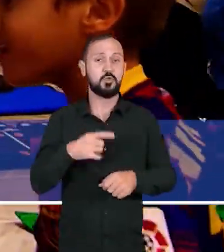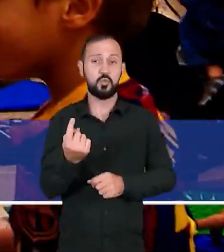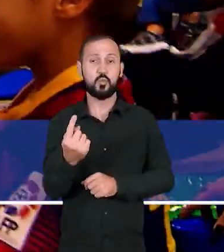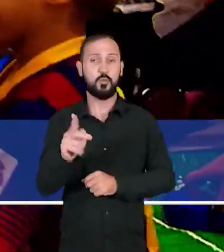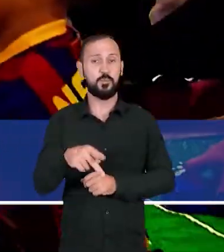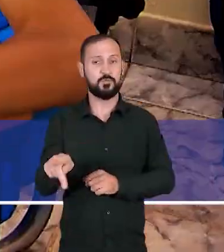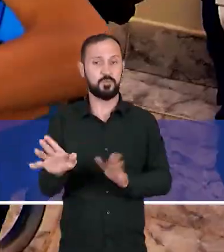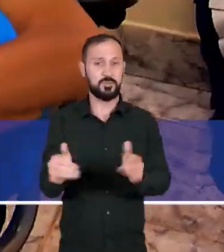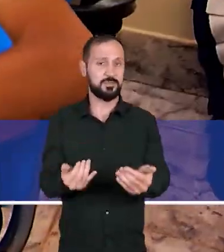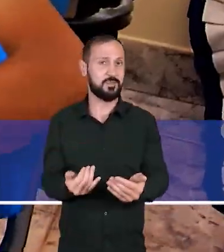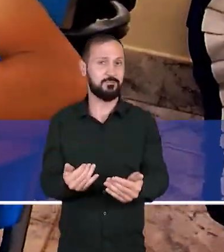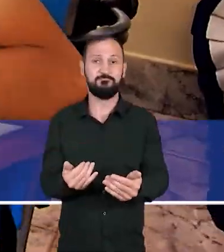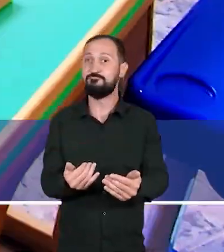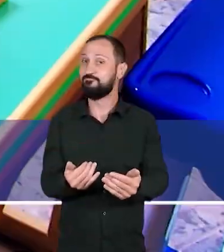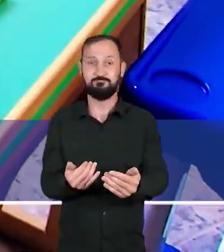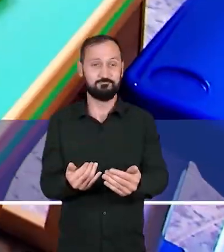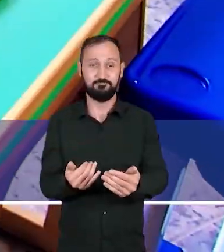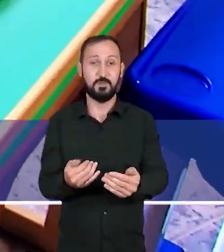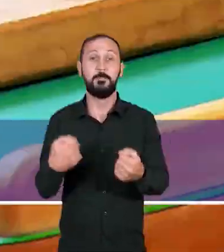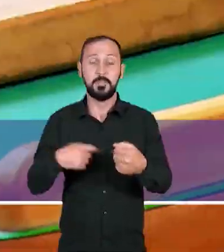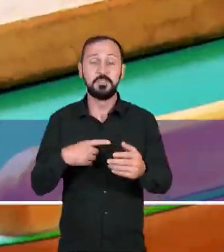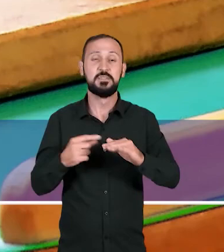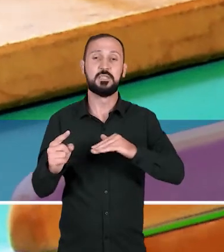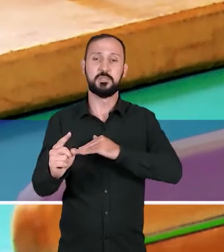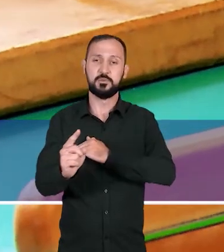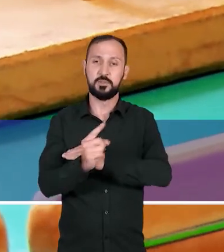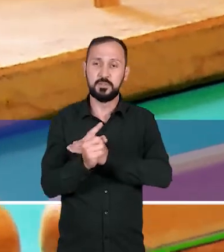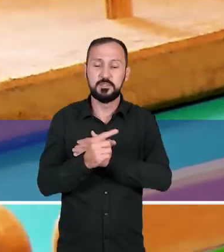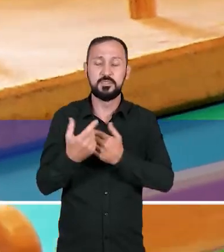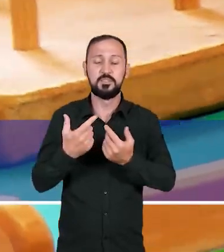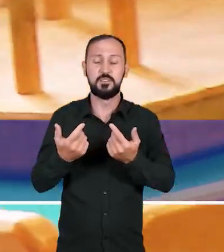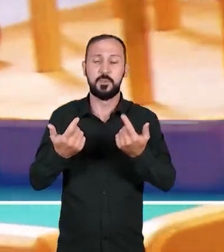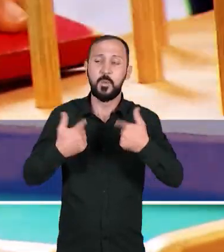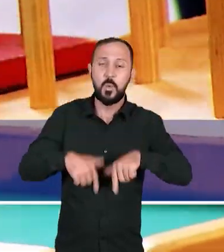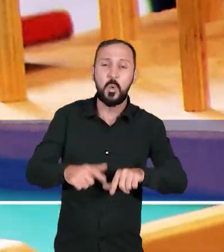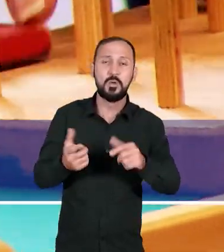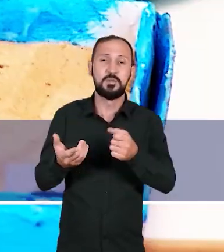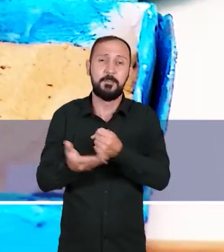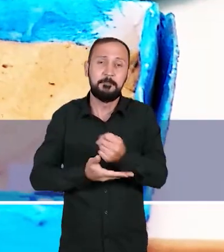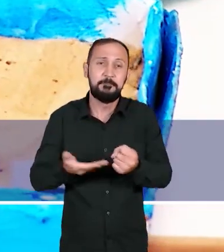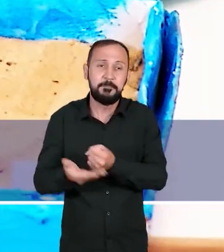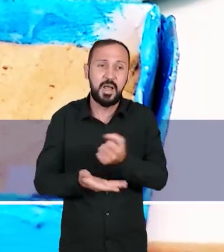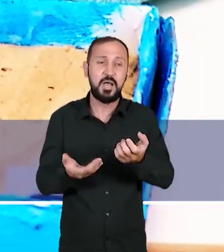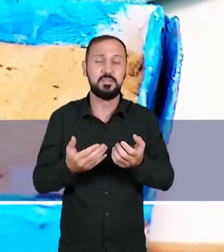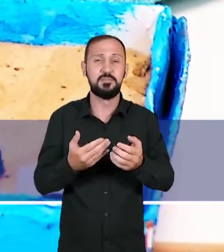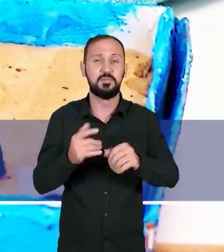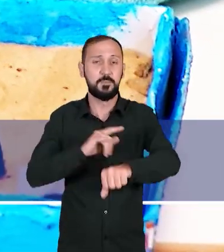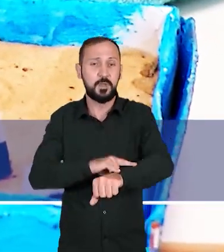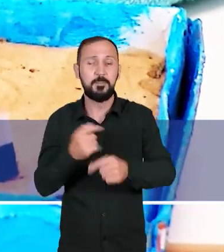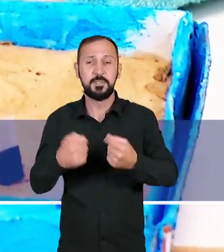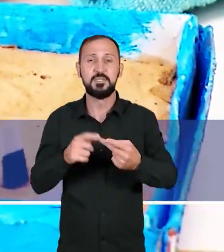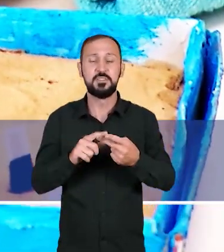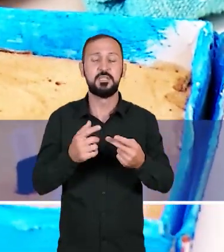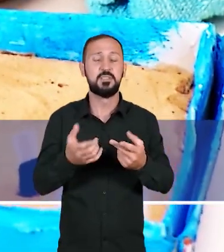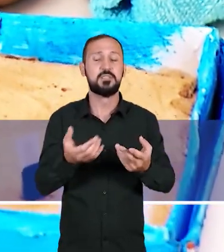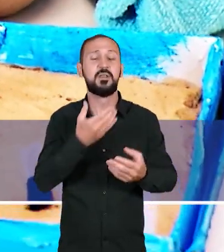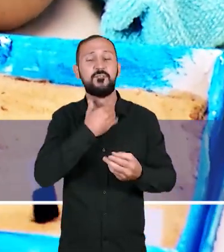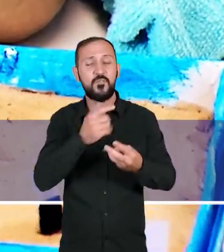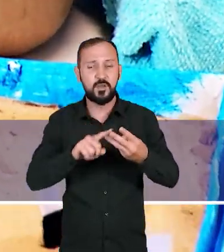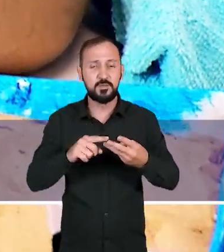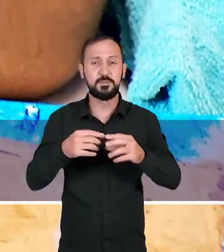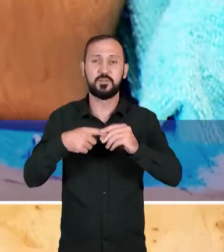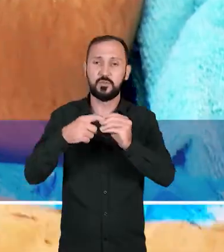só de um professor na sala de aula, ela precisa de um atendente para suas necessidades básicas, ela precisa do fonoaudiólogo,